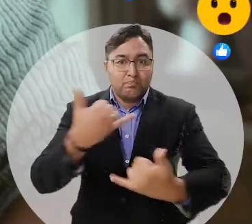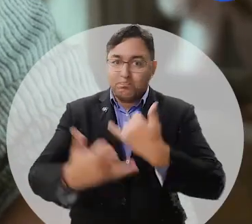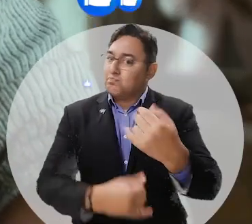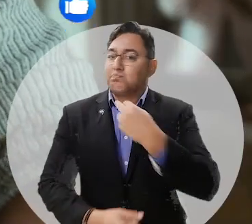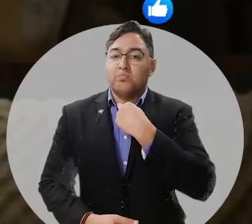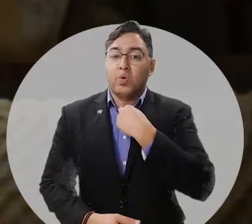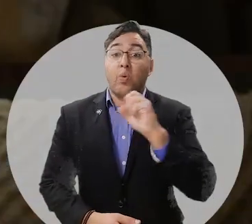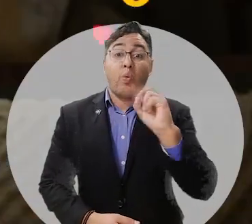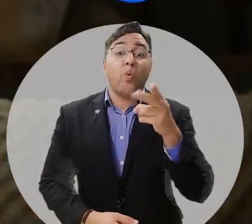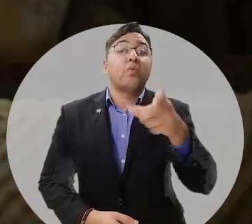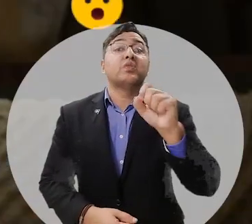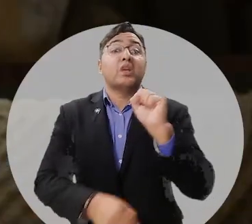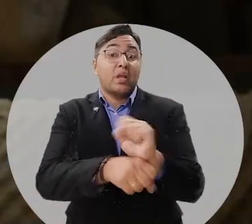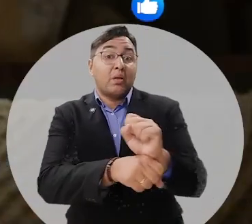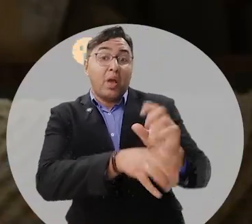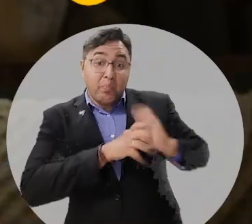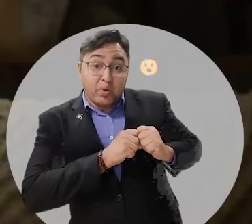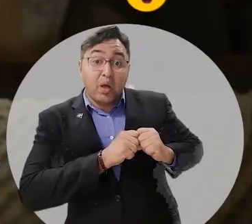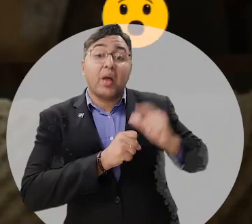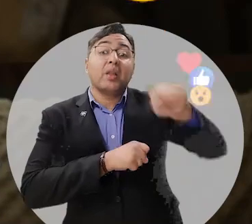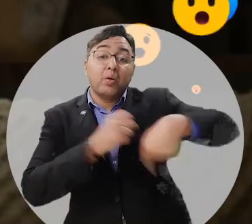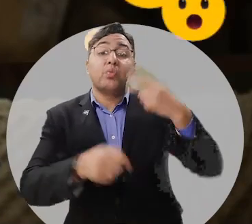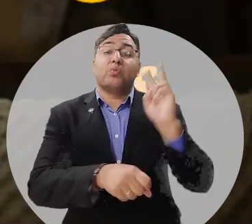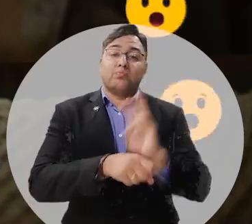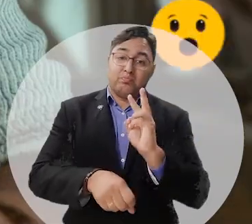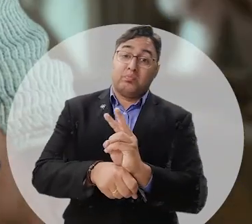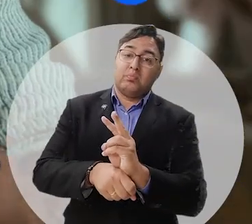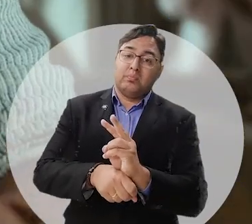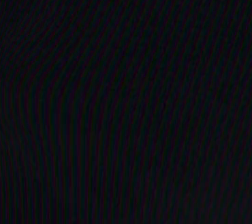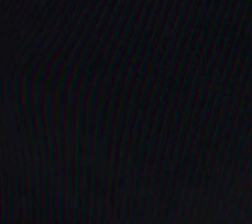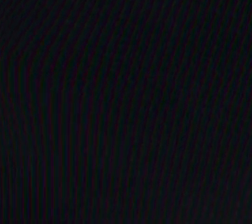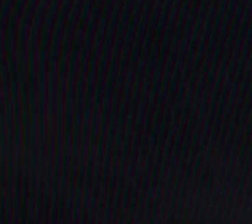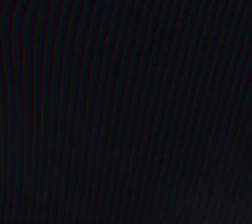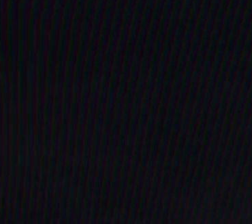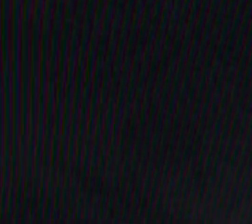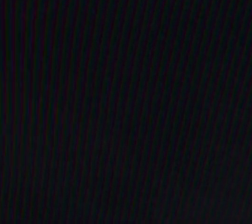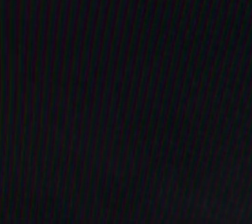não se brinca. Ou você vai esperar pegar para começar a se cuidar.